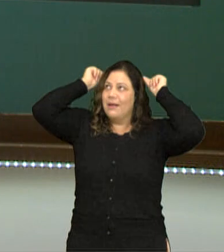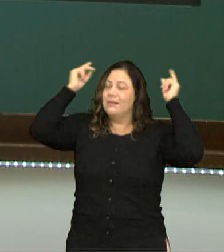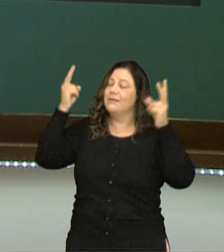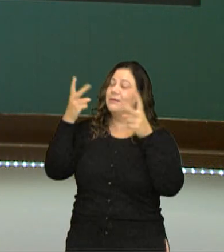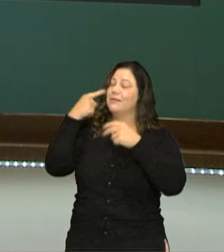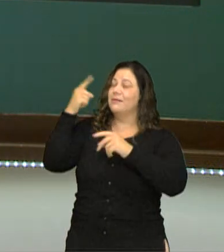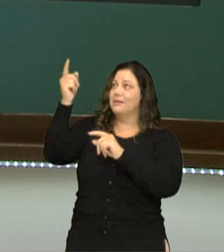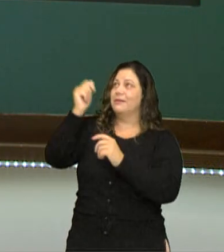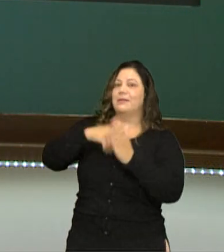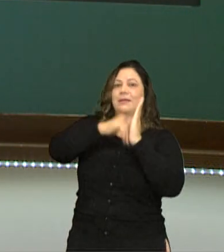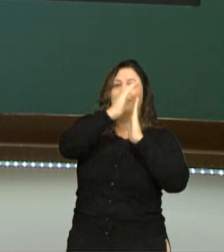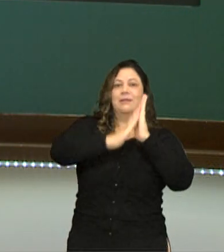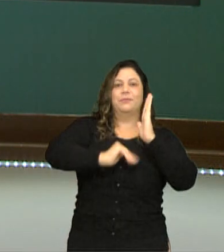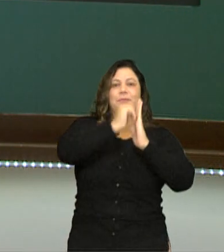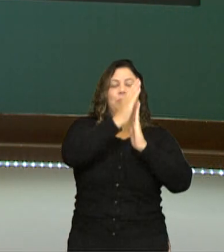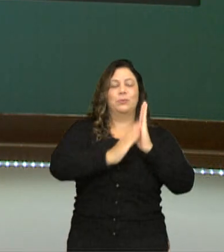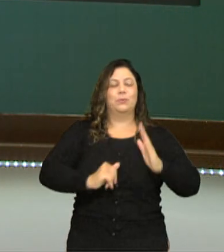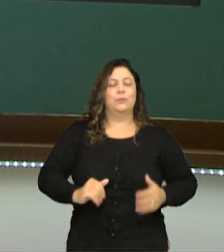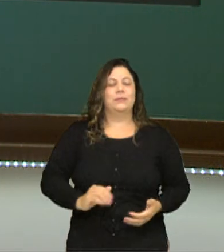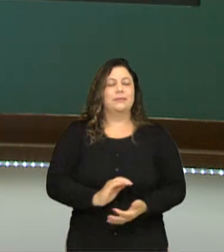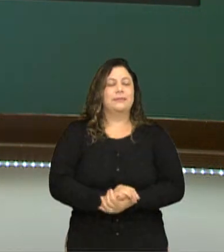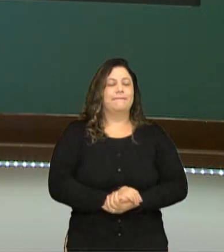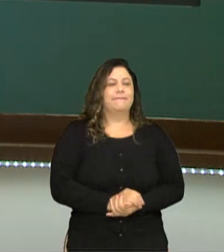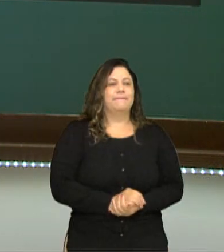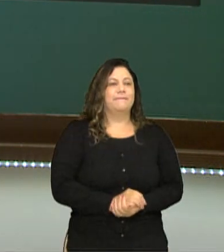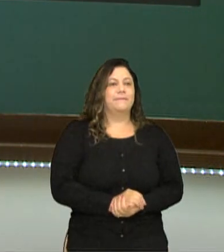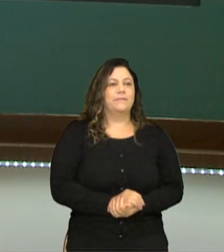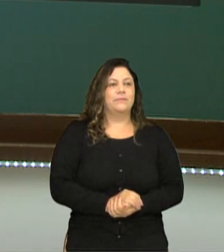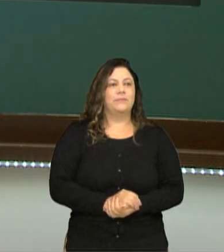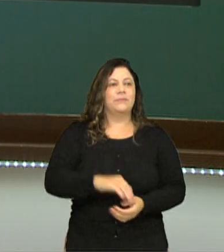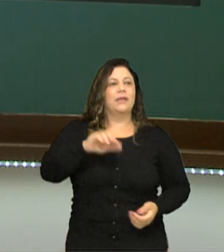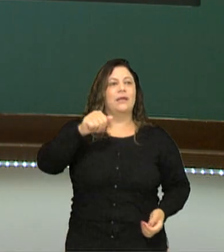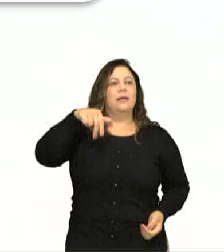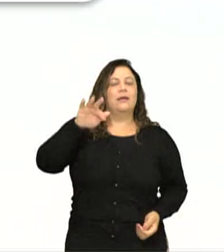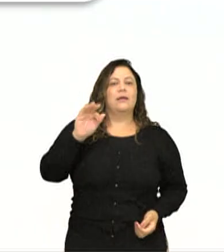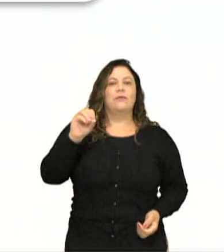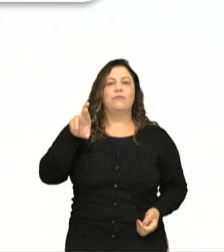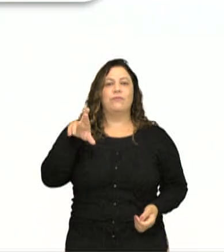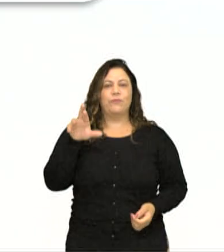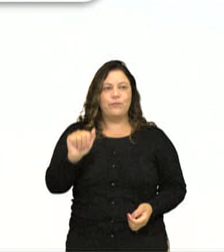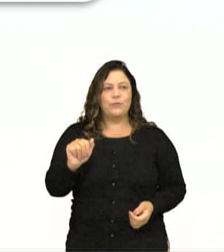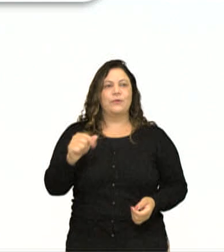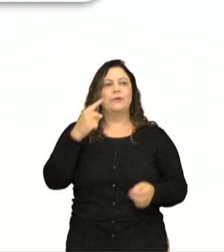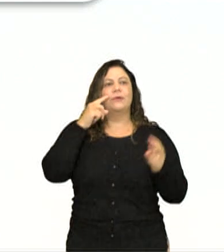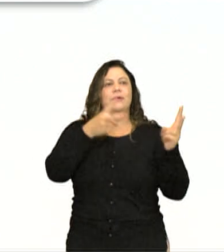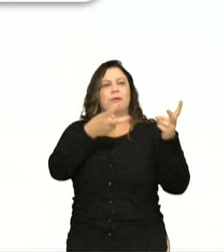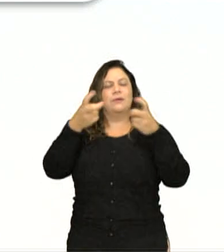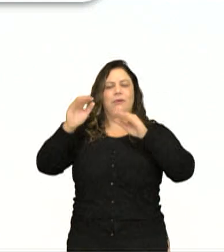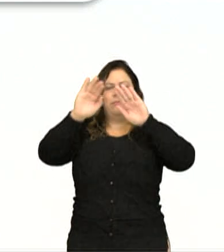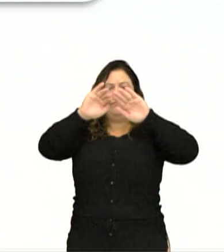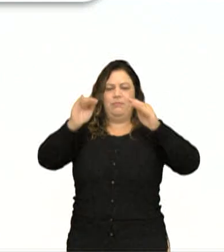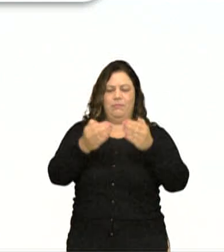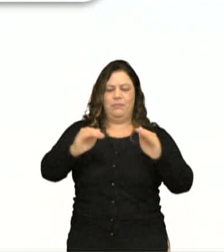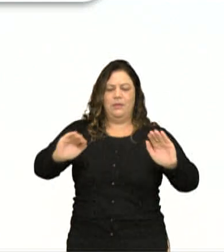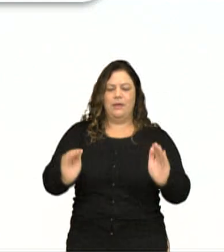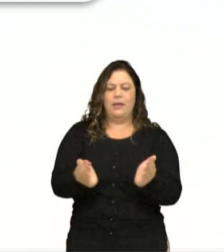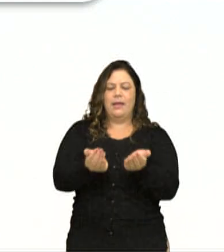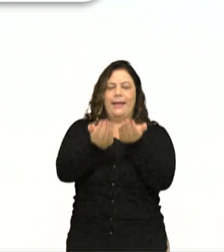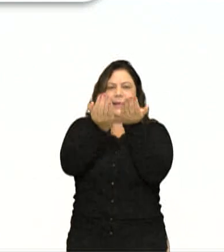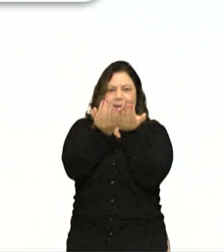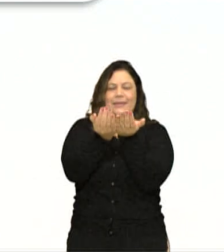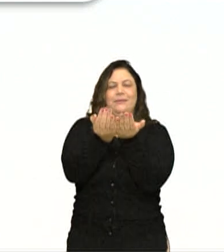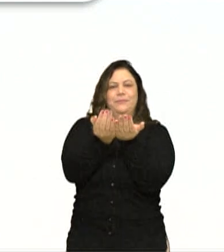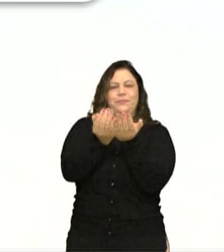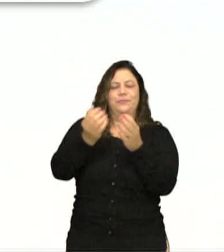né, nos vasos. Então, a ânfora, né, vasilha em forma de coração, com gargalo largo, ornado